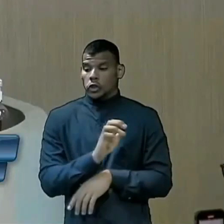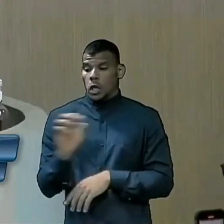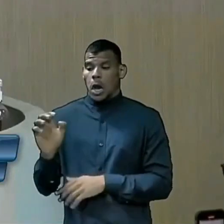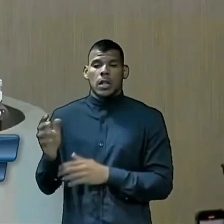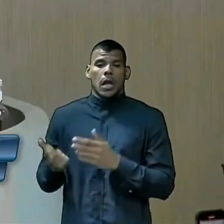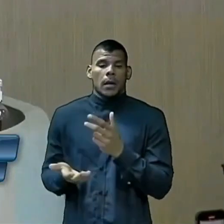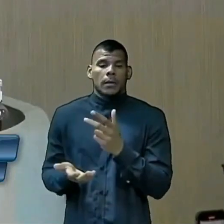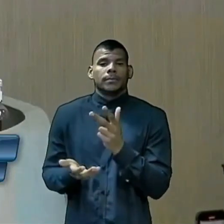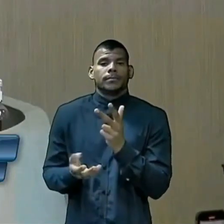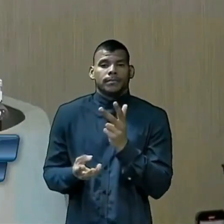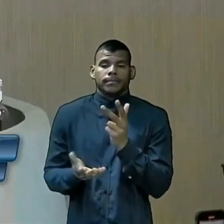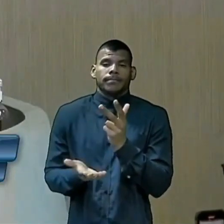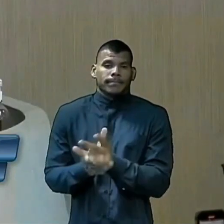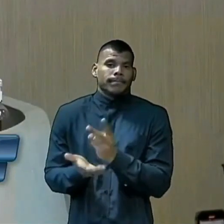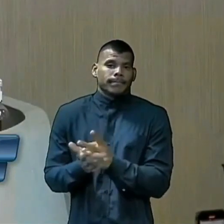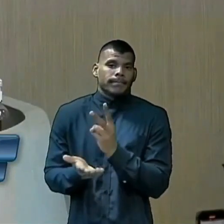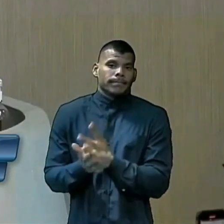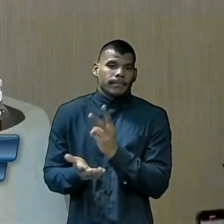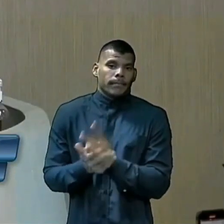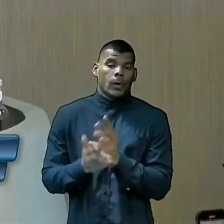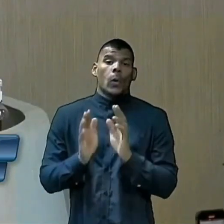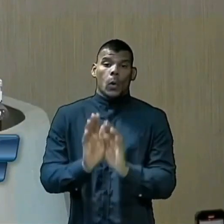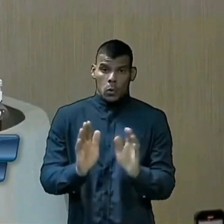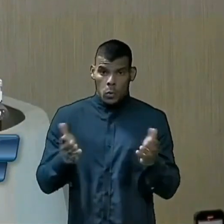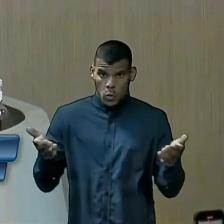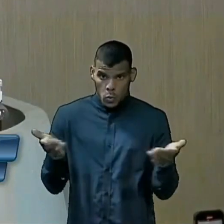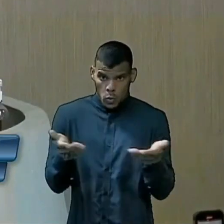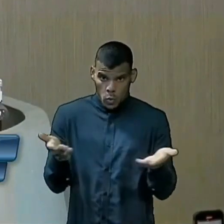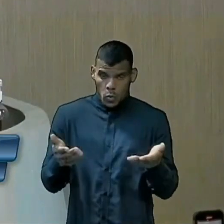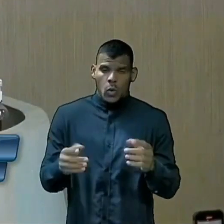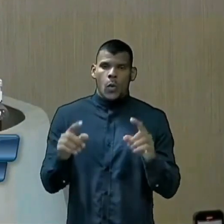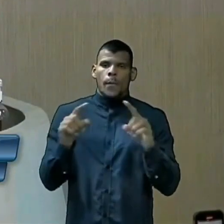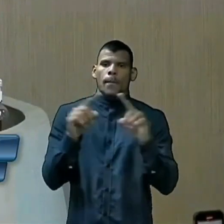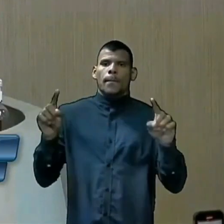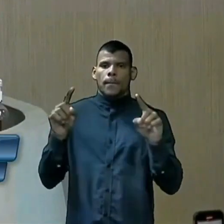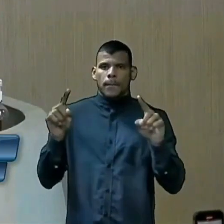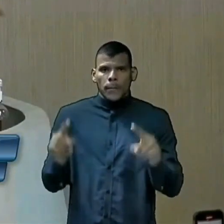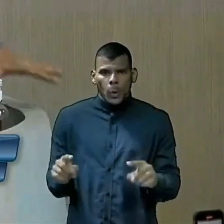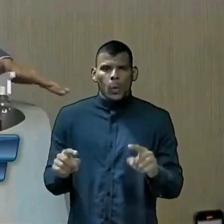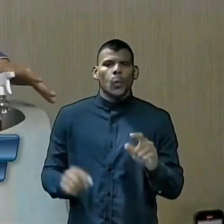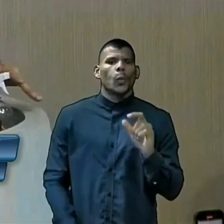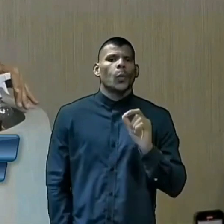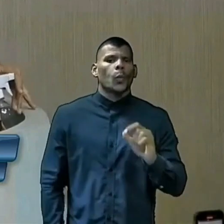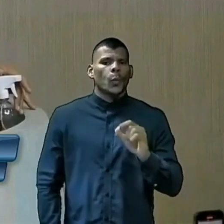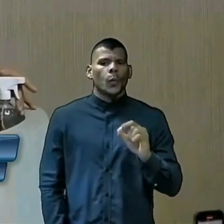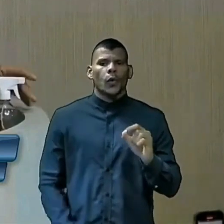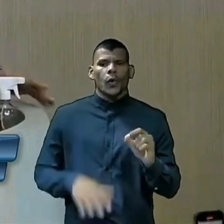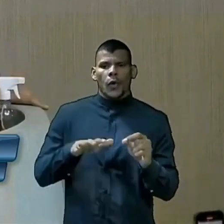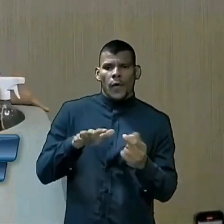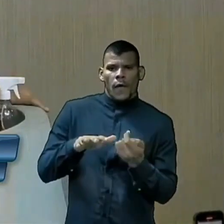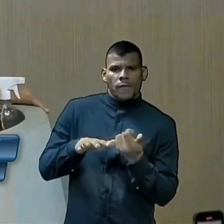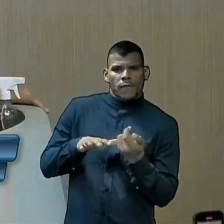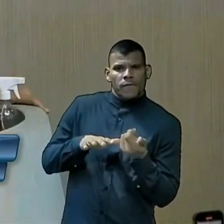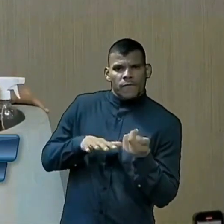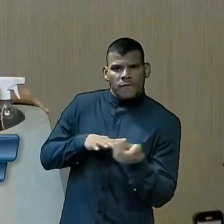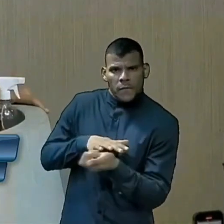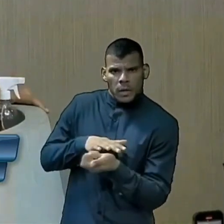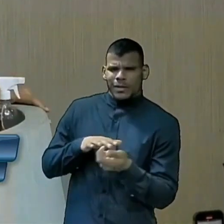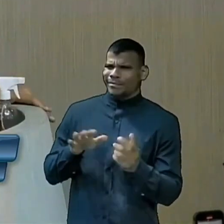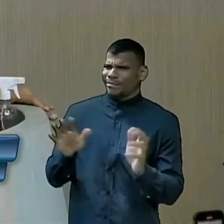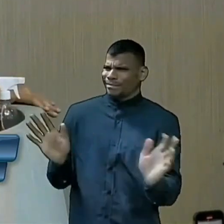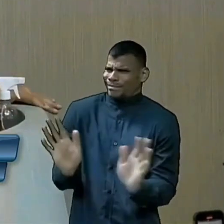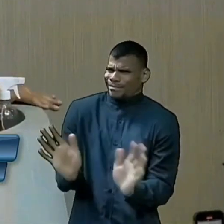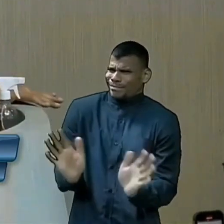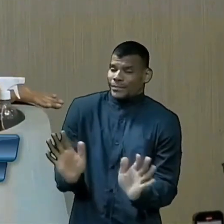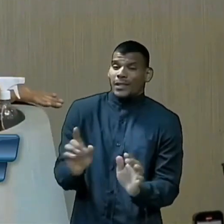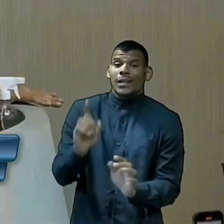isso que nós temos. E está aí agora o projeto que é da fake news. É censura.